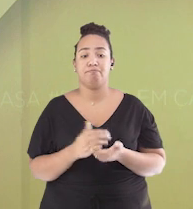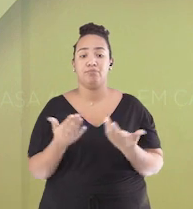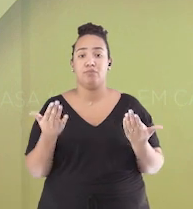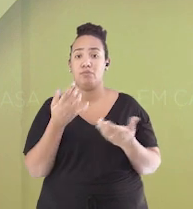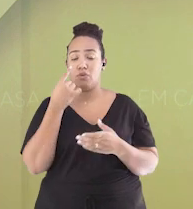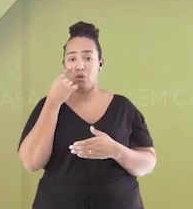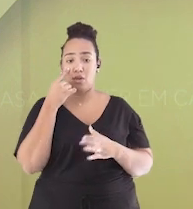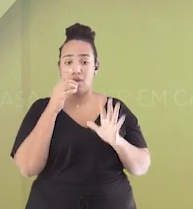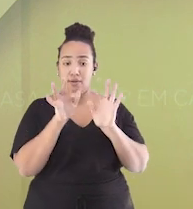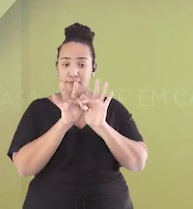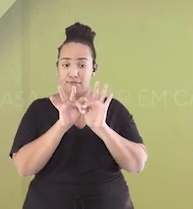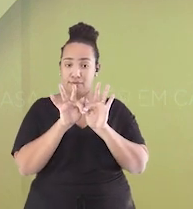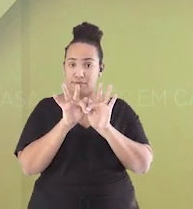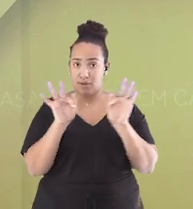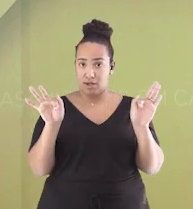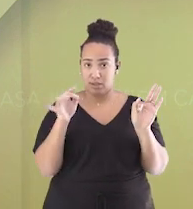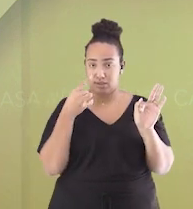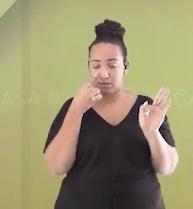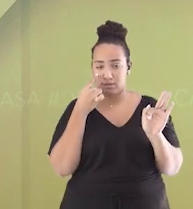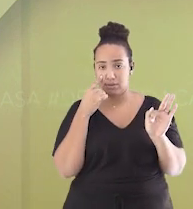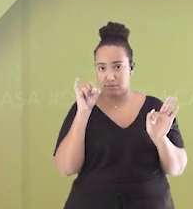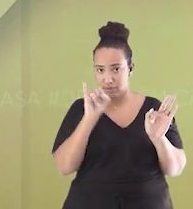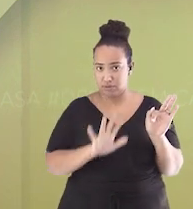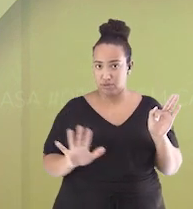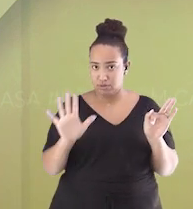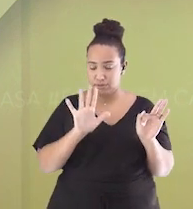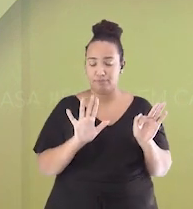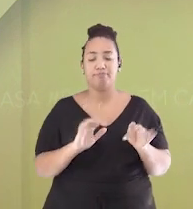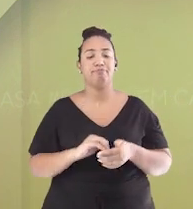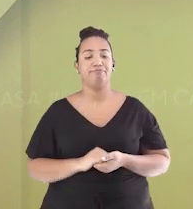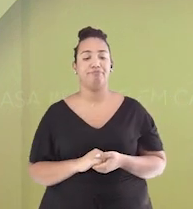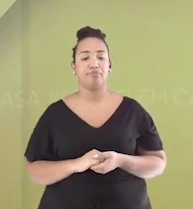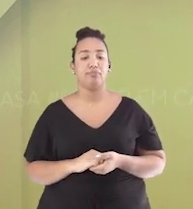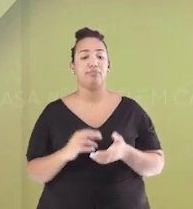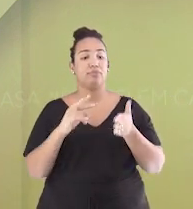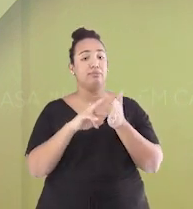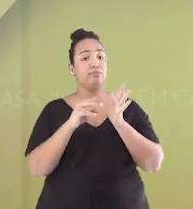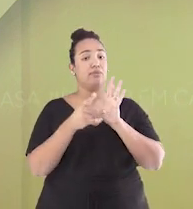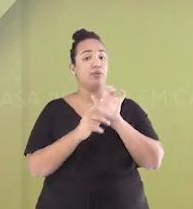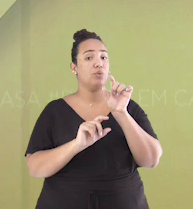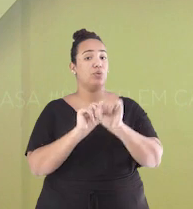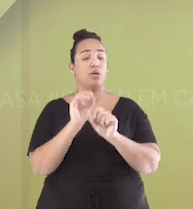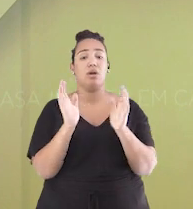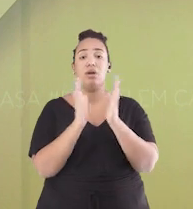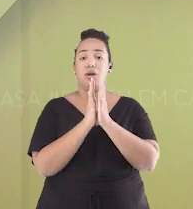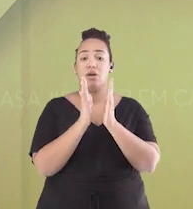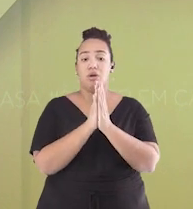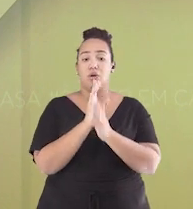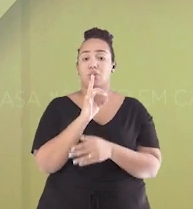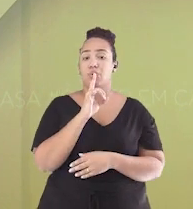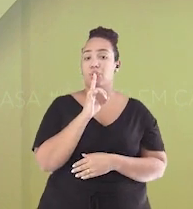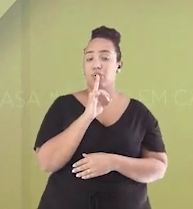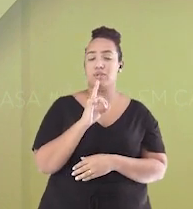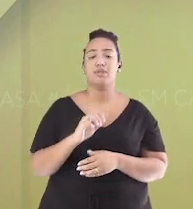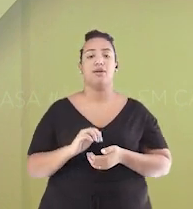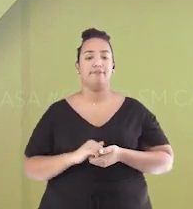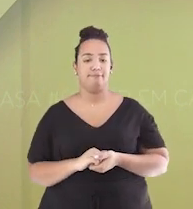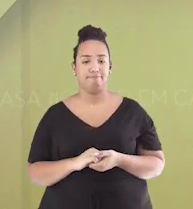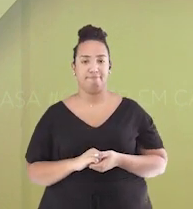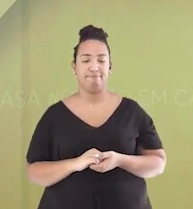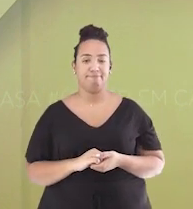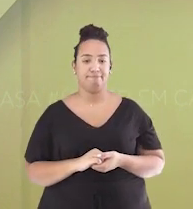Agora, na expressão completavam primaveras, essa é fácil, não é? Significa fazer aniversário, iniciar um novo